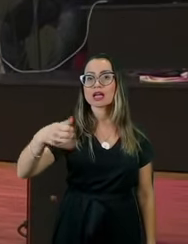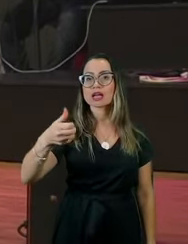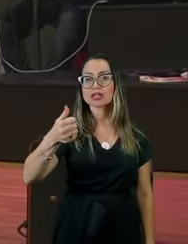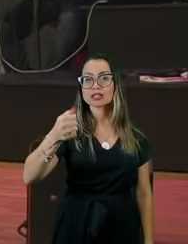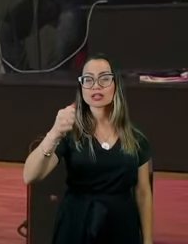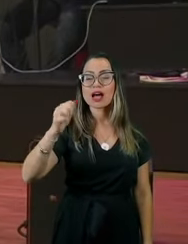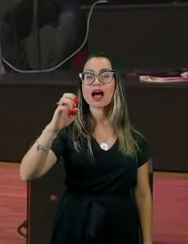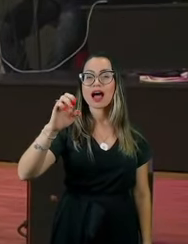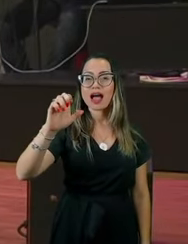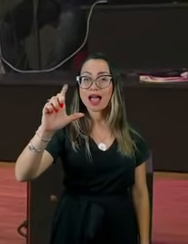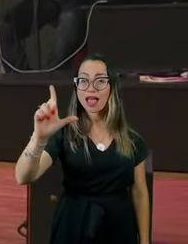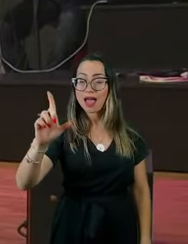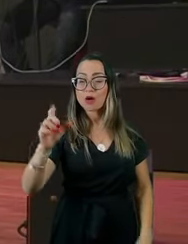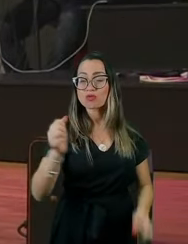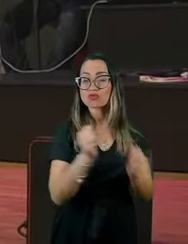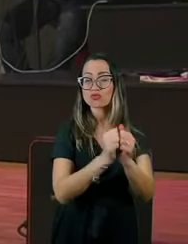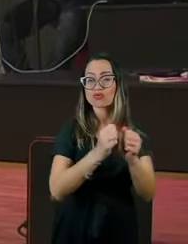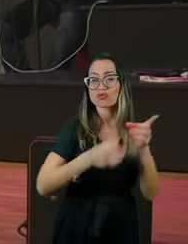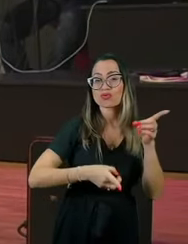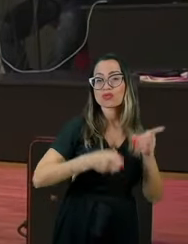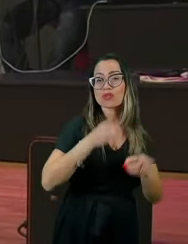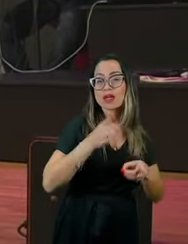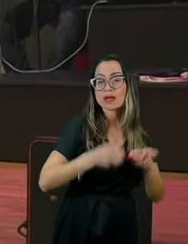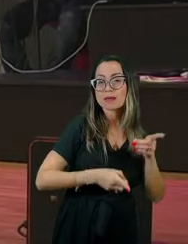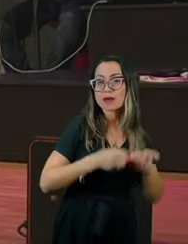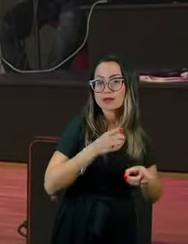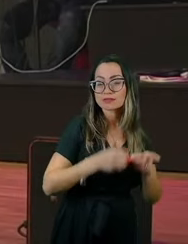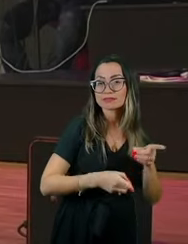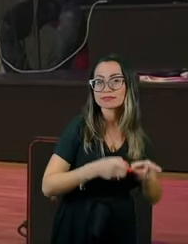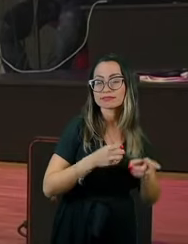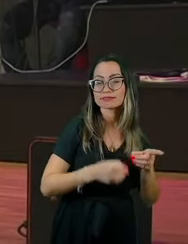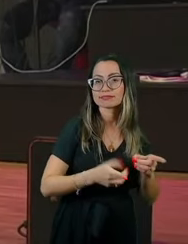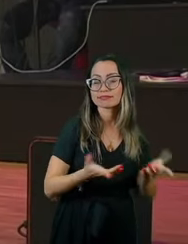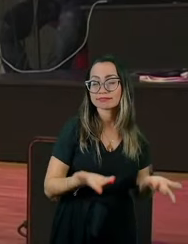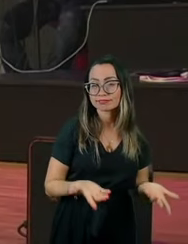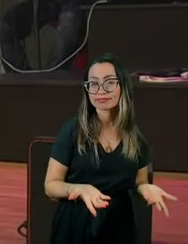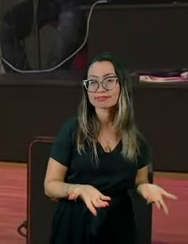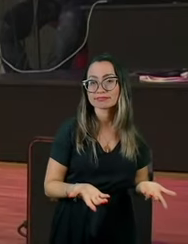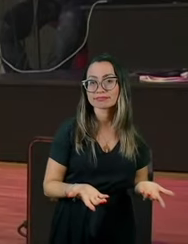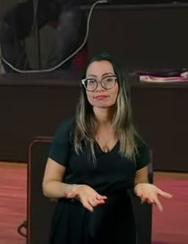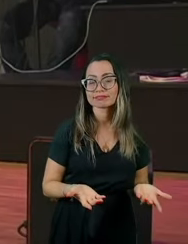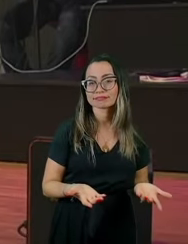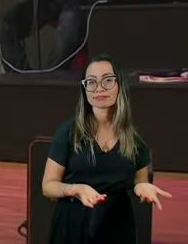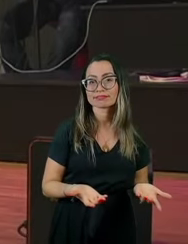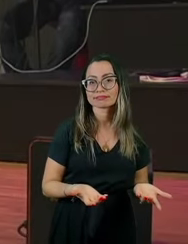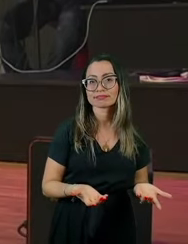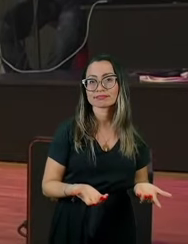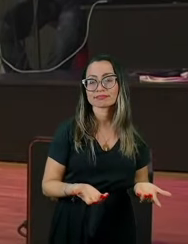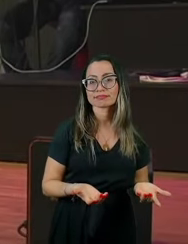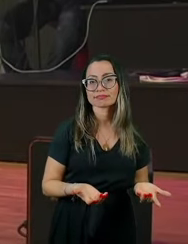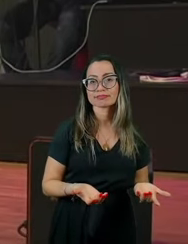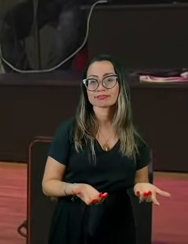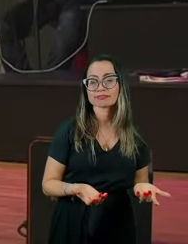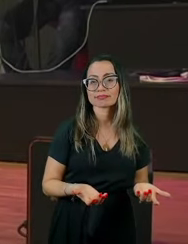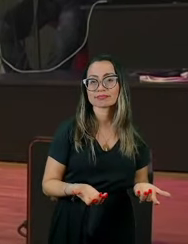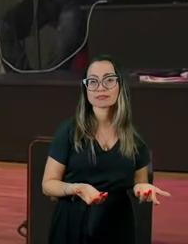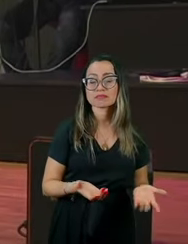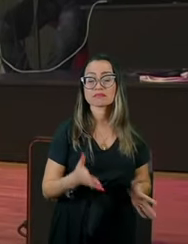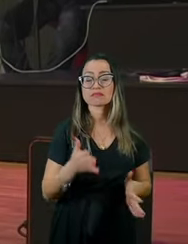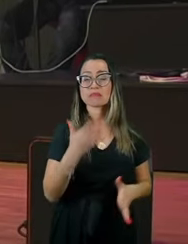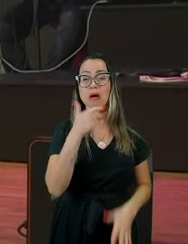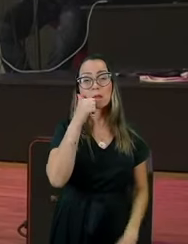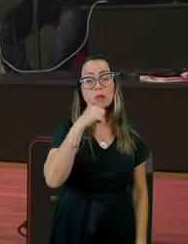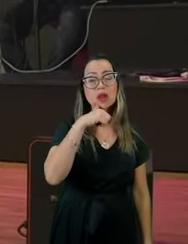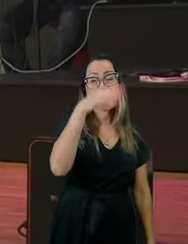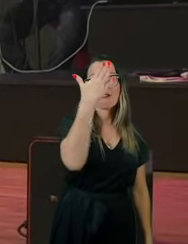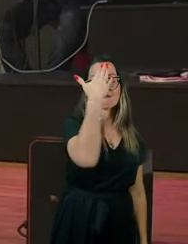pública que levanta uma mulher dentro de casa. Meu Deus, que unção essa. Uma mulher que está no lugar de destaque, mas ela